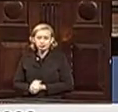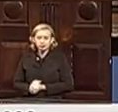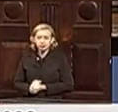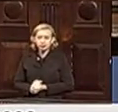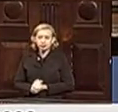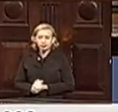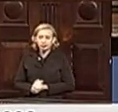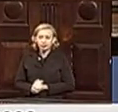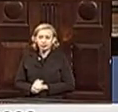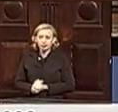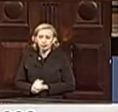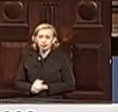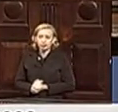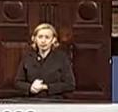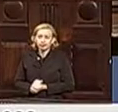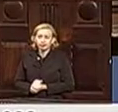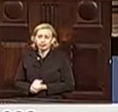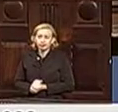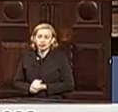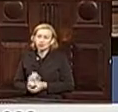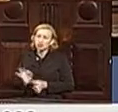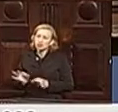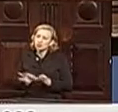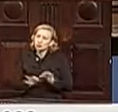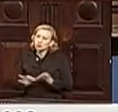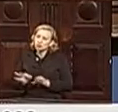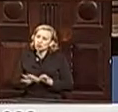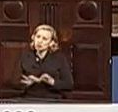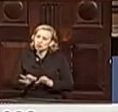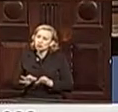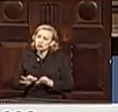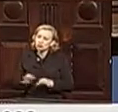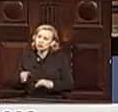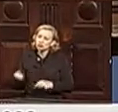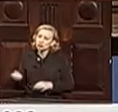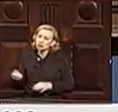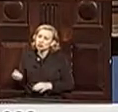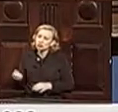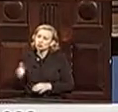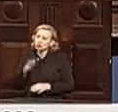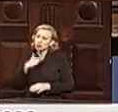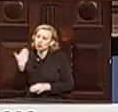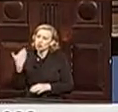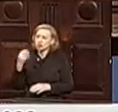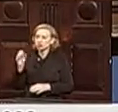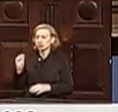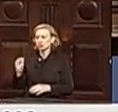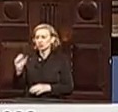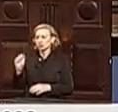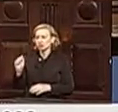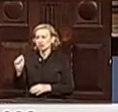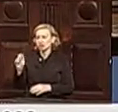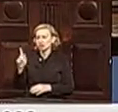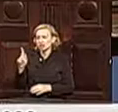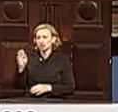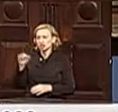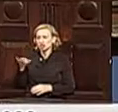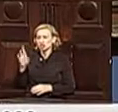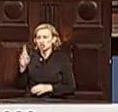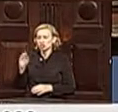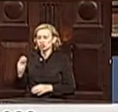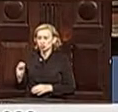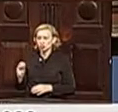que essa bala, esse projétil que matou o sargento, veio contrabandeado